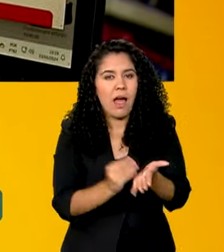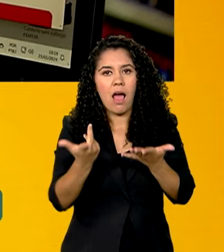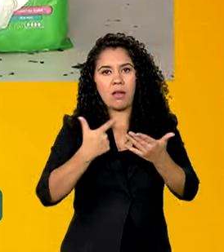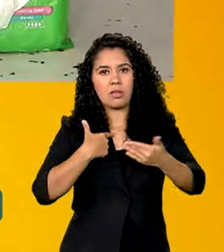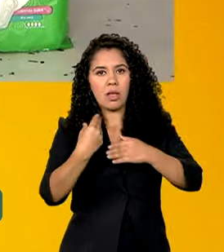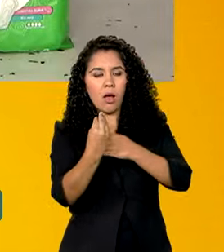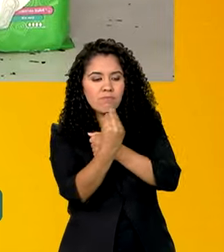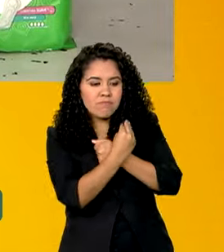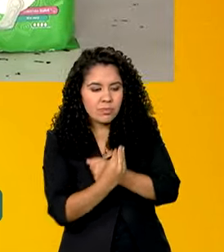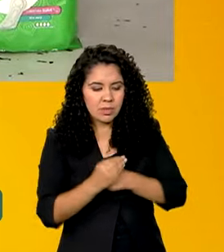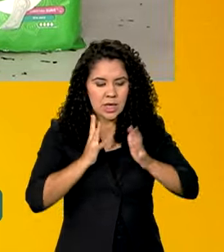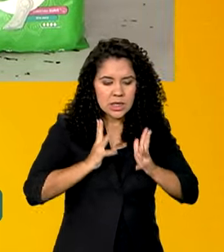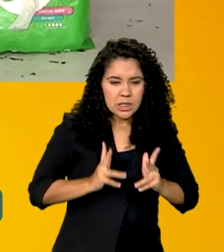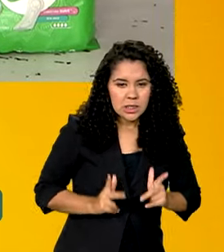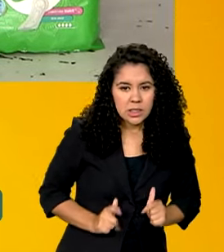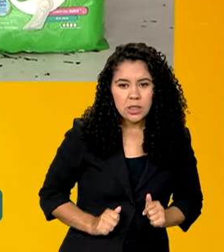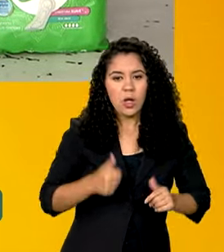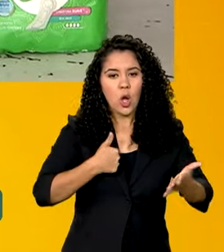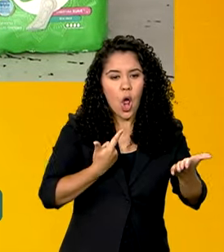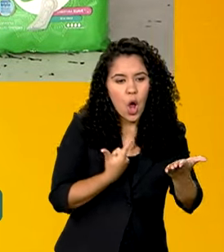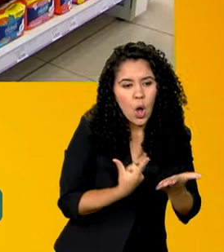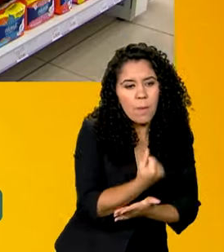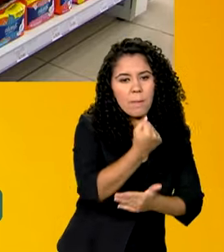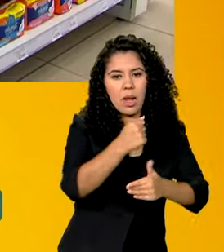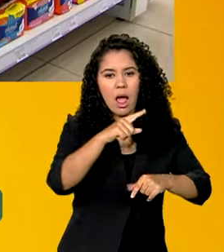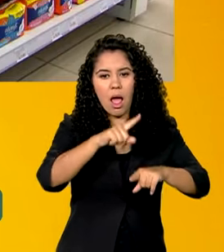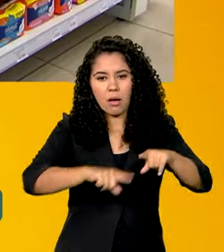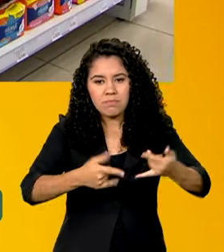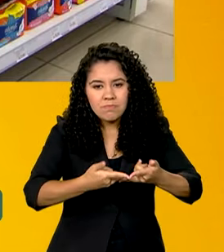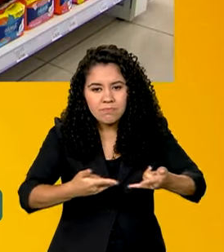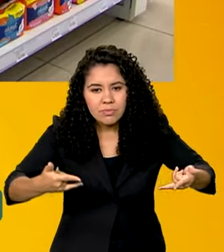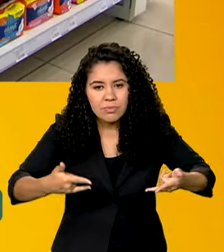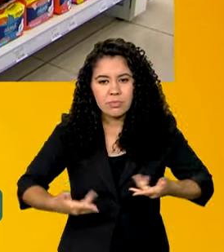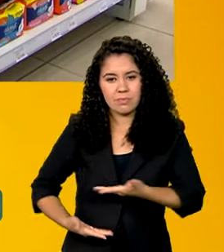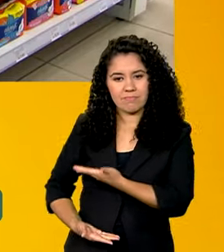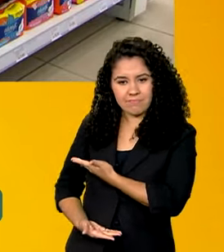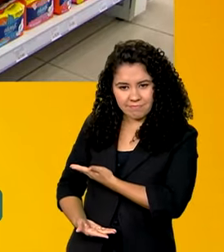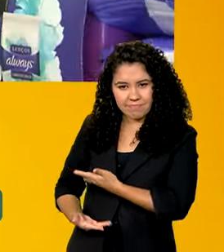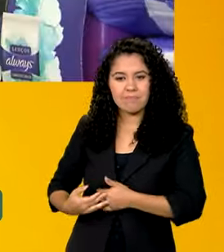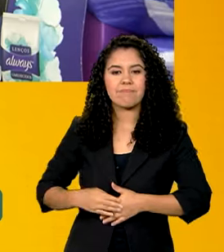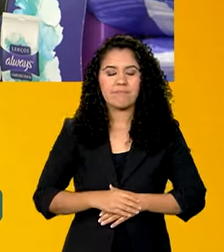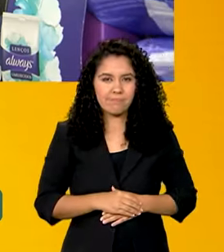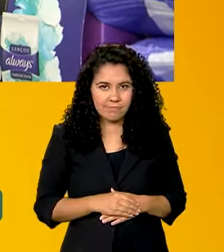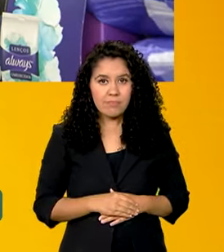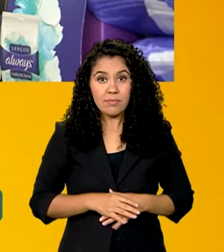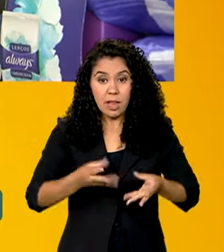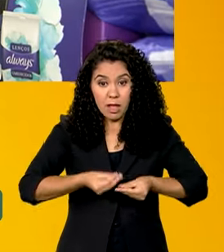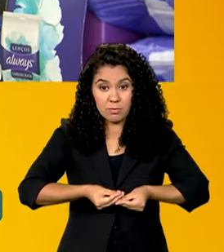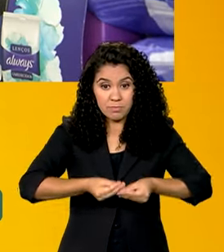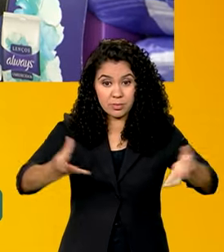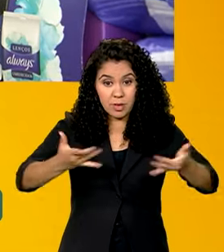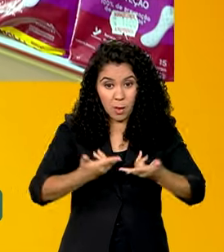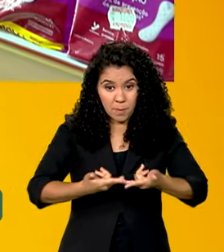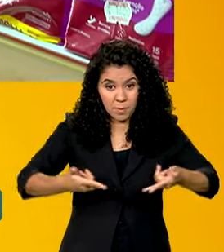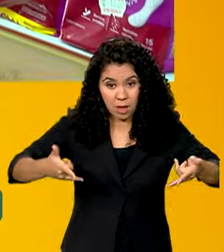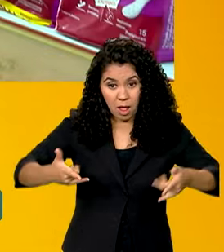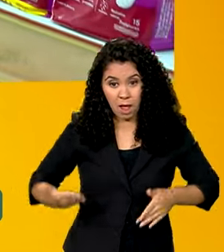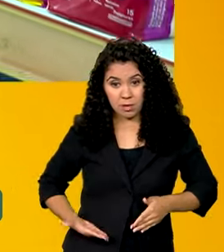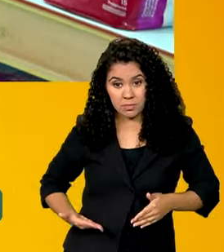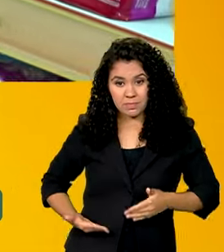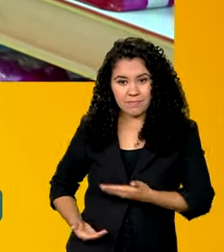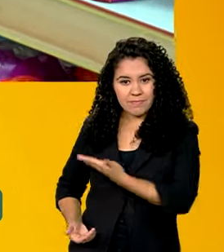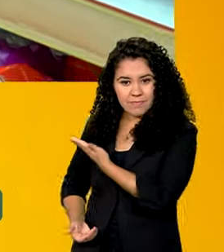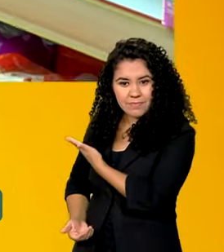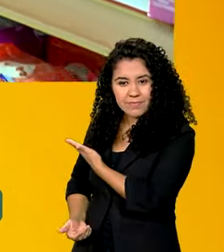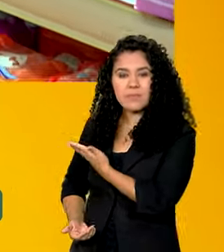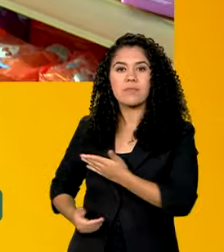produtos, infraestrutura e até mesmo informação relativos à menstruação. A distribuição de absorventes do programa é